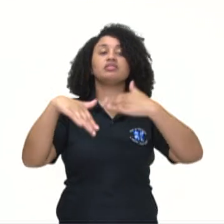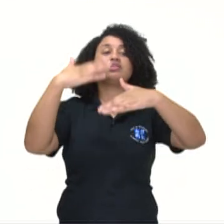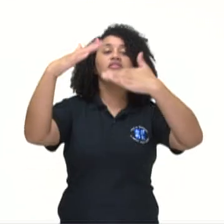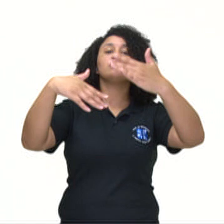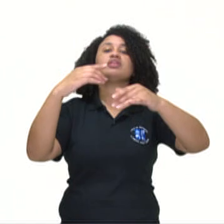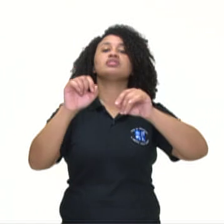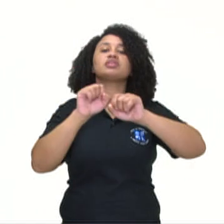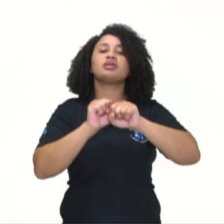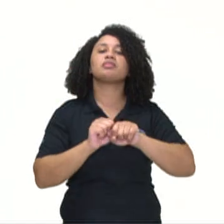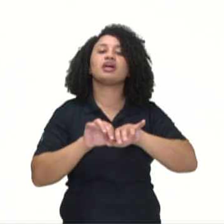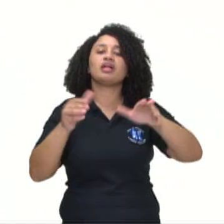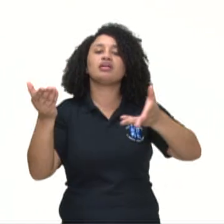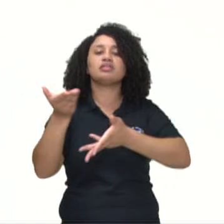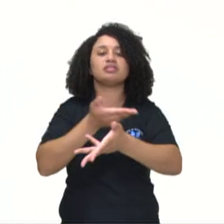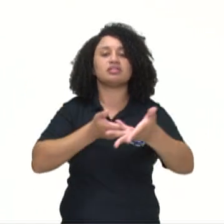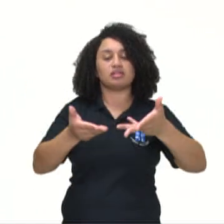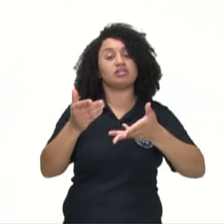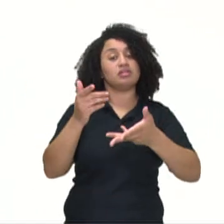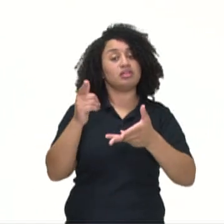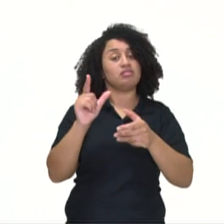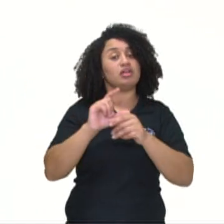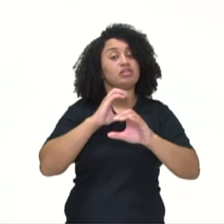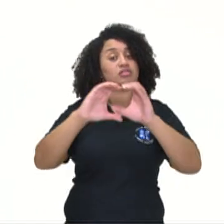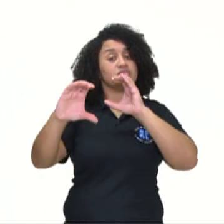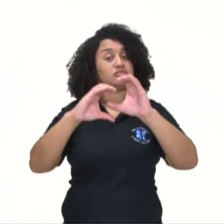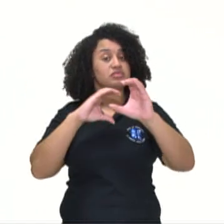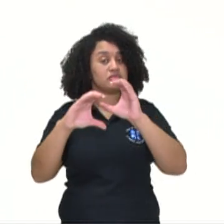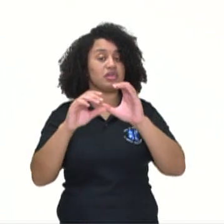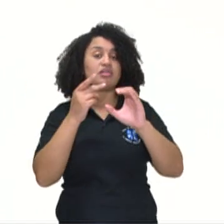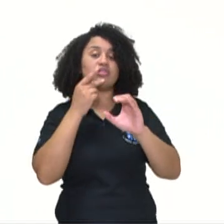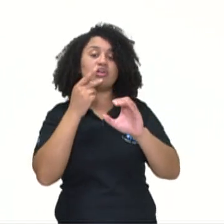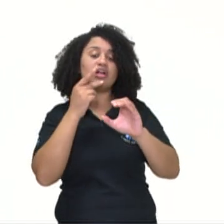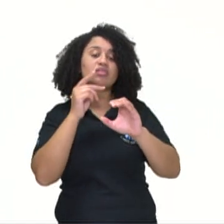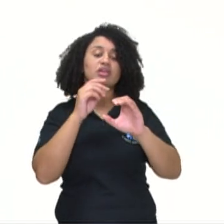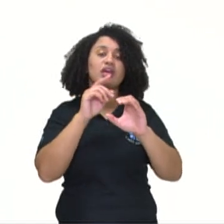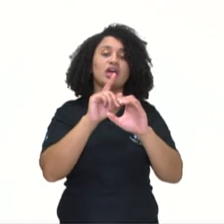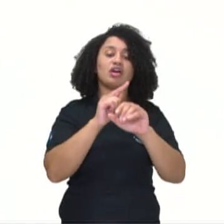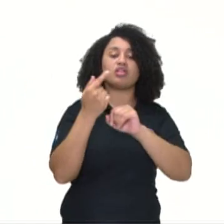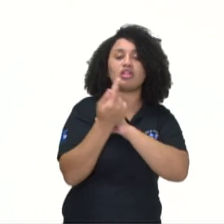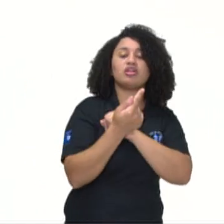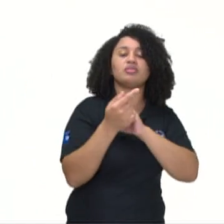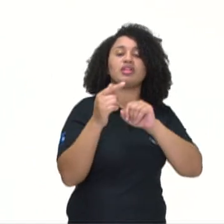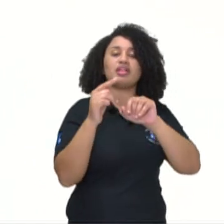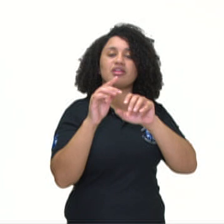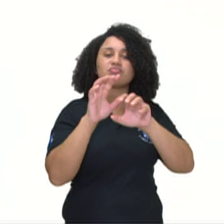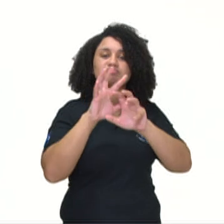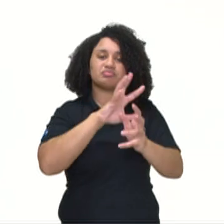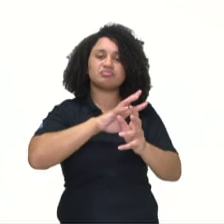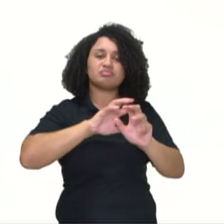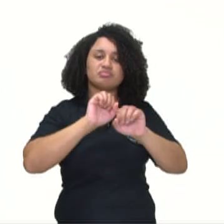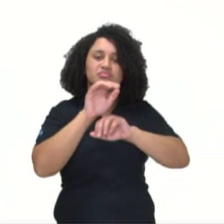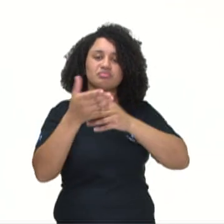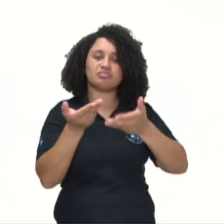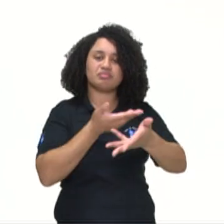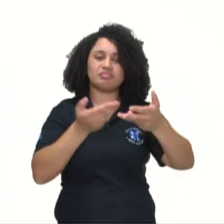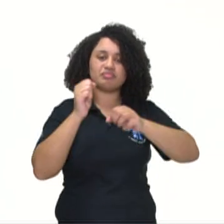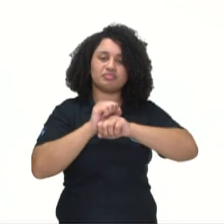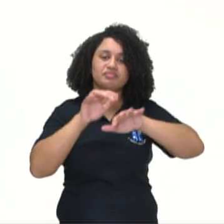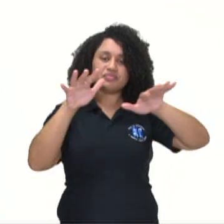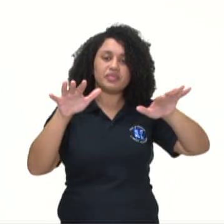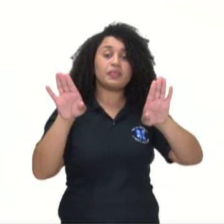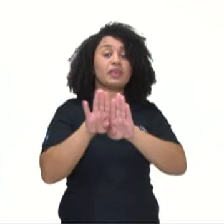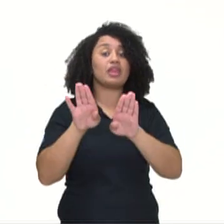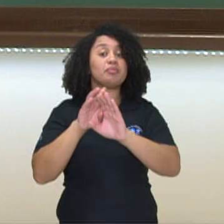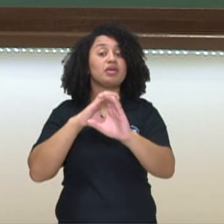que se faz através da comunicação. Eu gosto muito de falar globalização, comunicação, para você entender, aluno, que a globalização